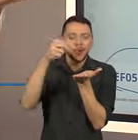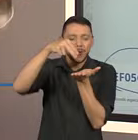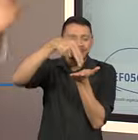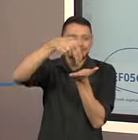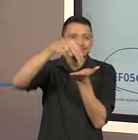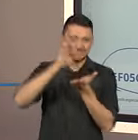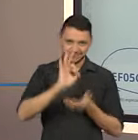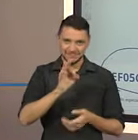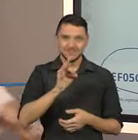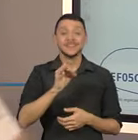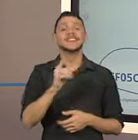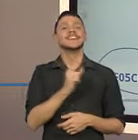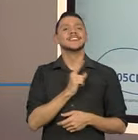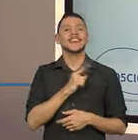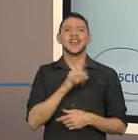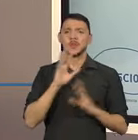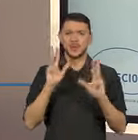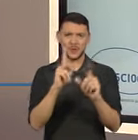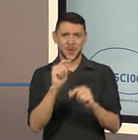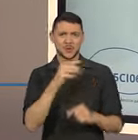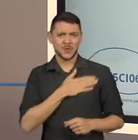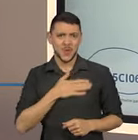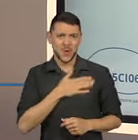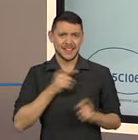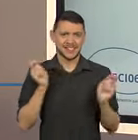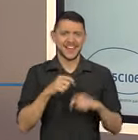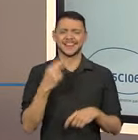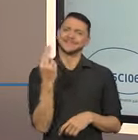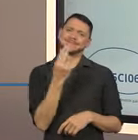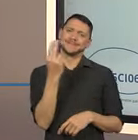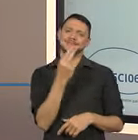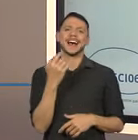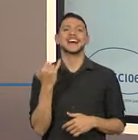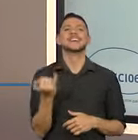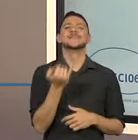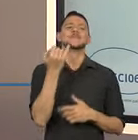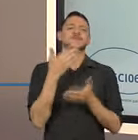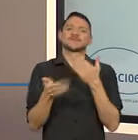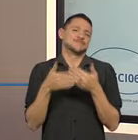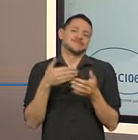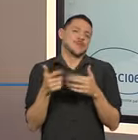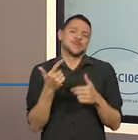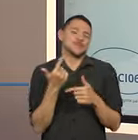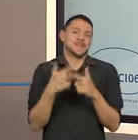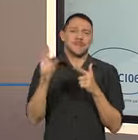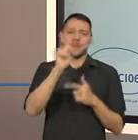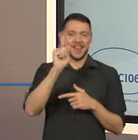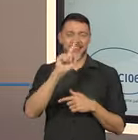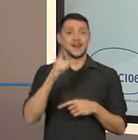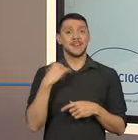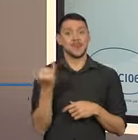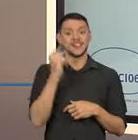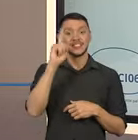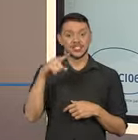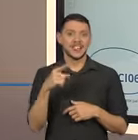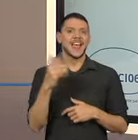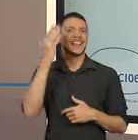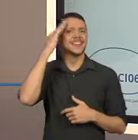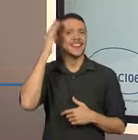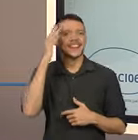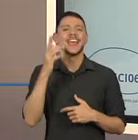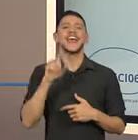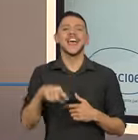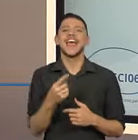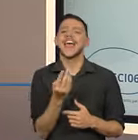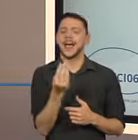né? E não tem problema, tá? O importante é aonde a gente vai chegar. Os alimentos, o caminho que eles percorrem no nosso corpo tão